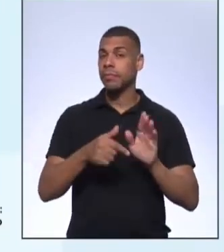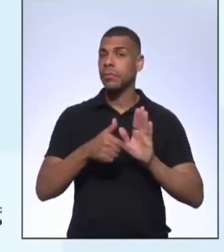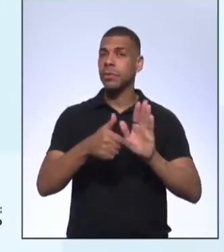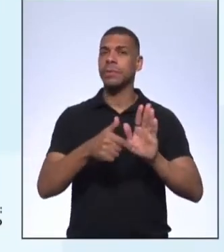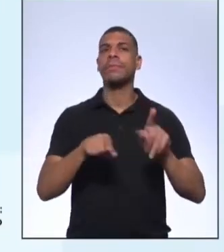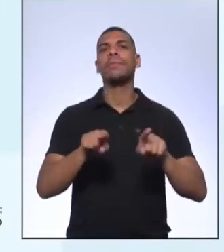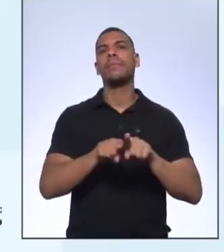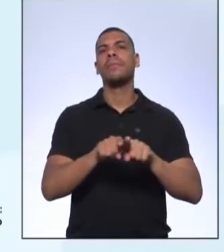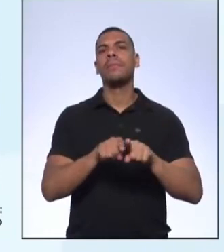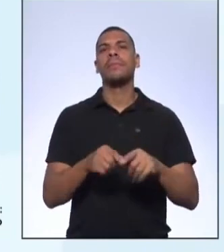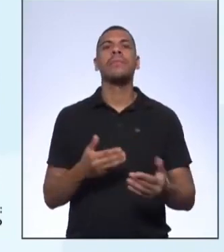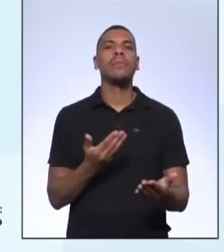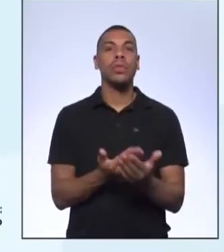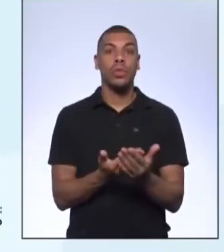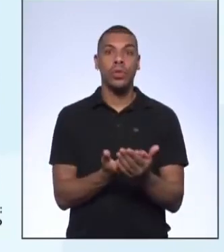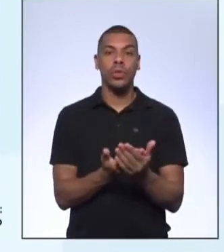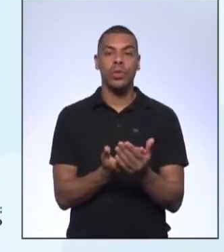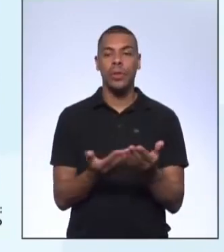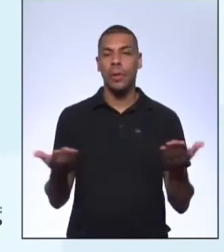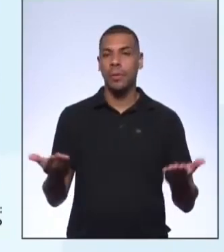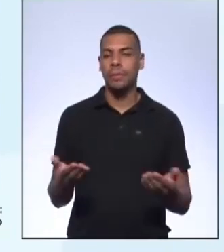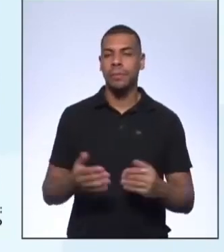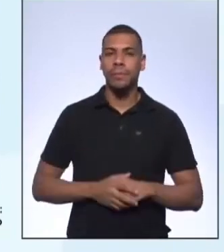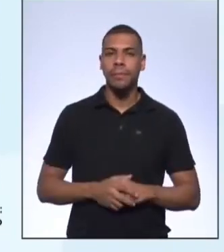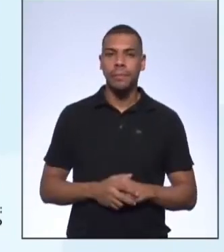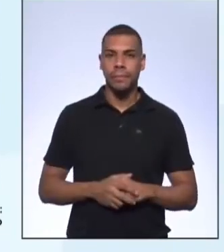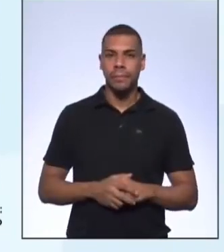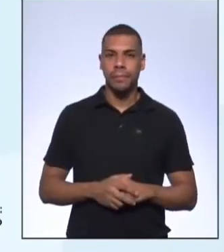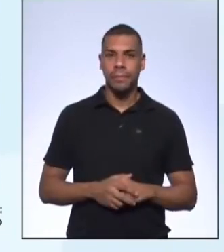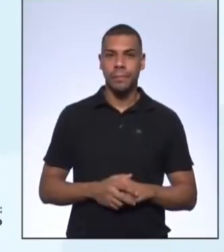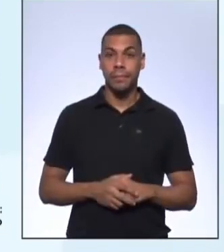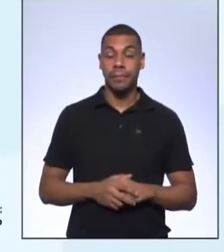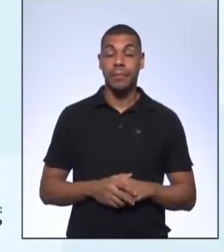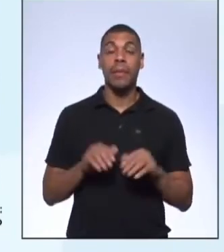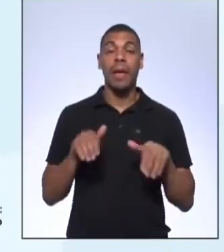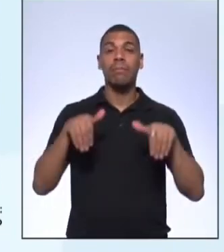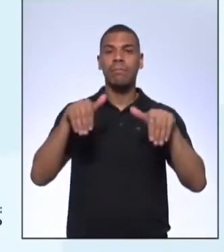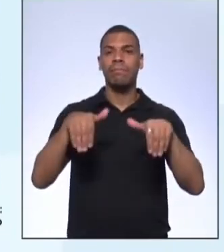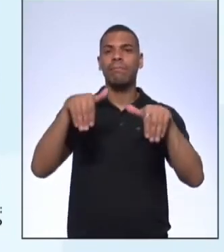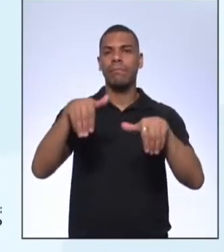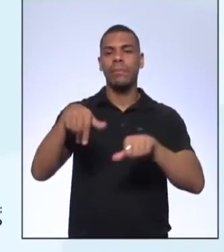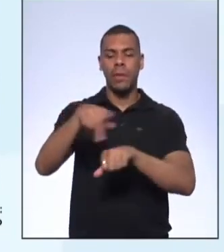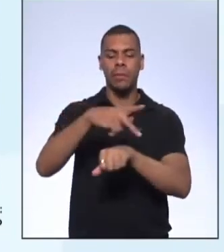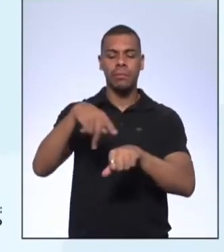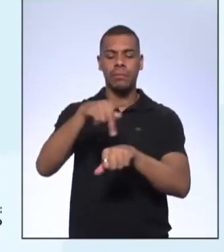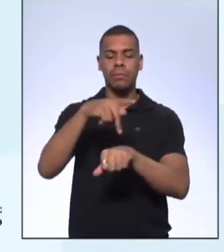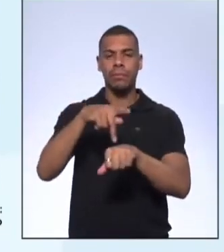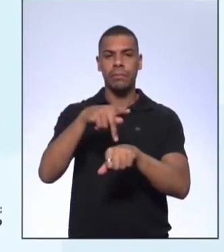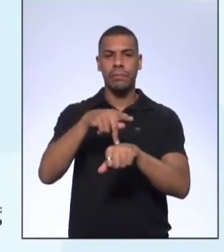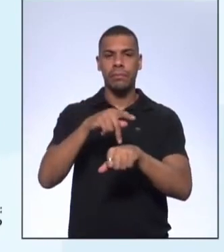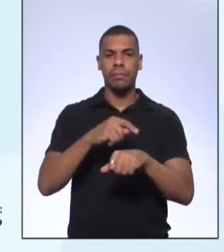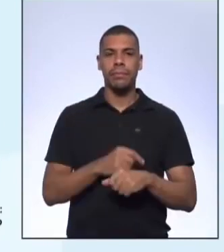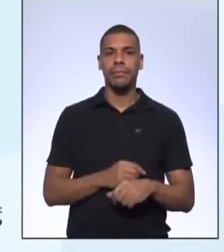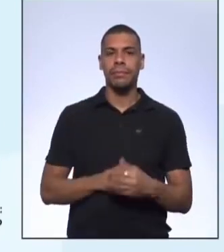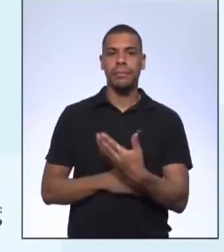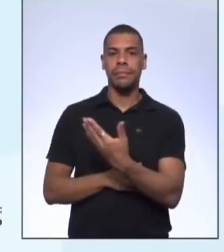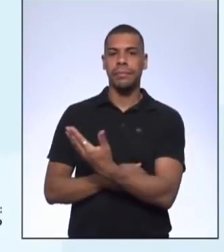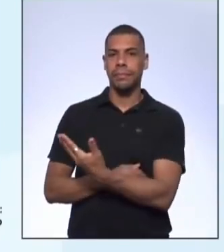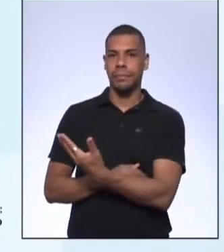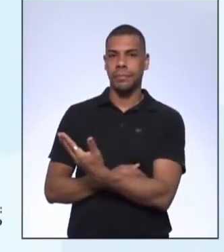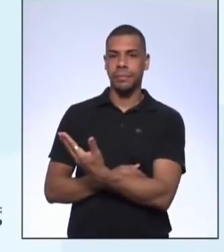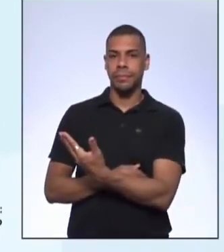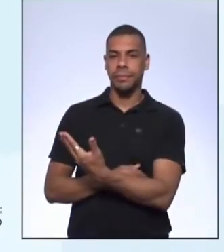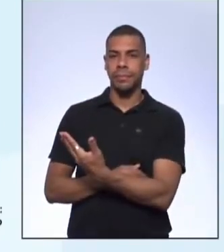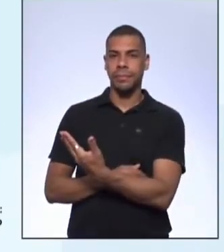considerar nessa aula, ocorreram na Austrália, que é esse país destacado em vermelho. Então, a